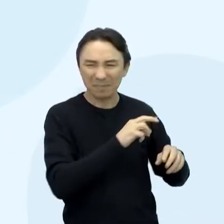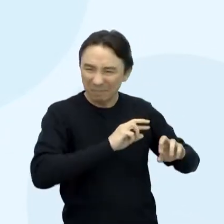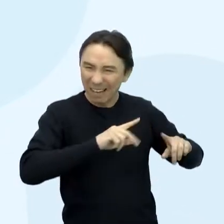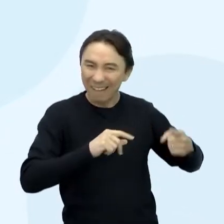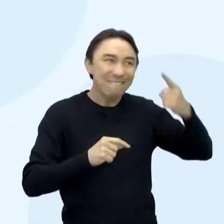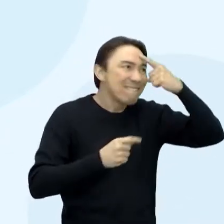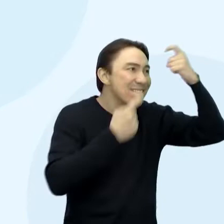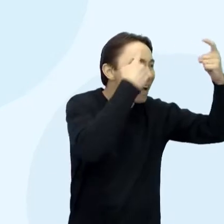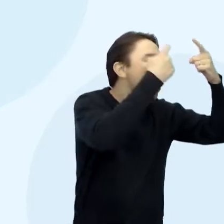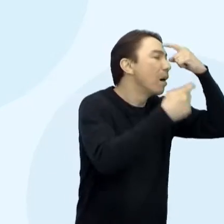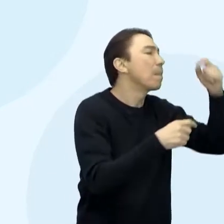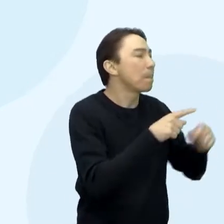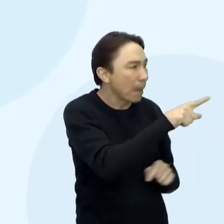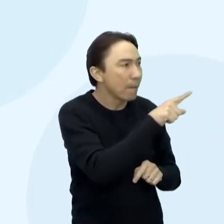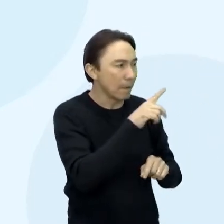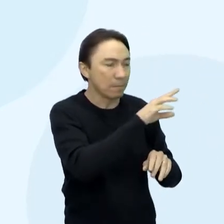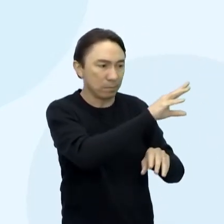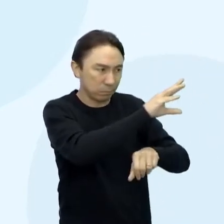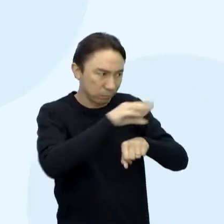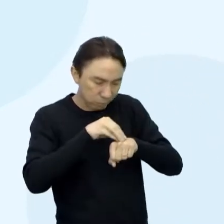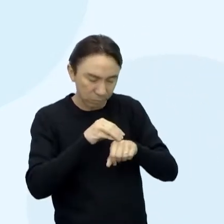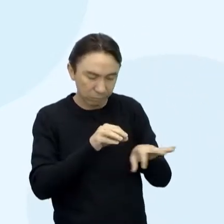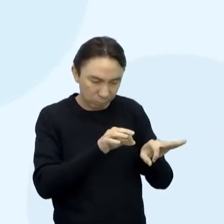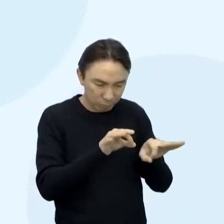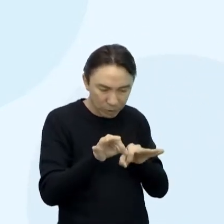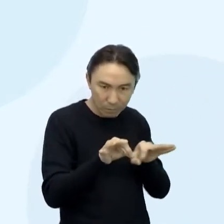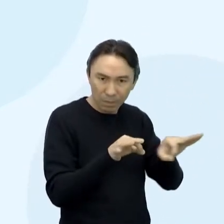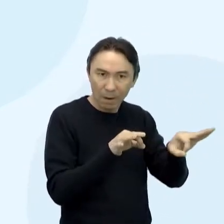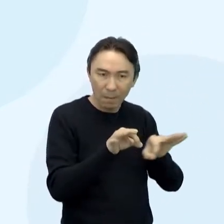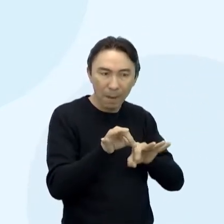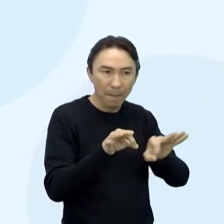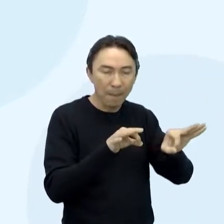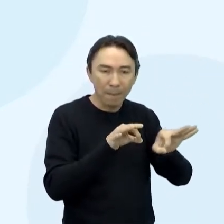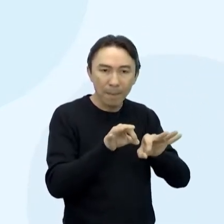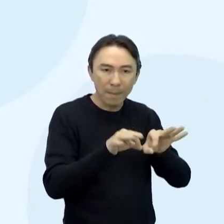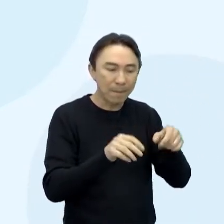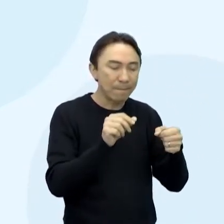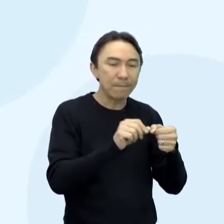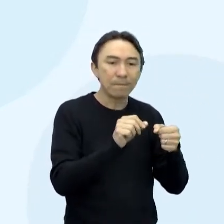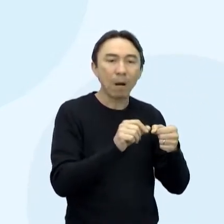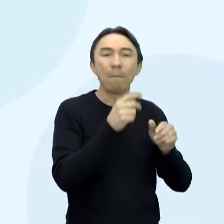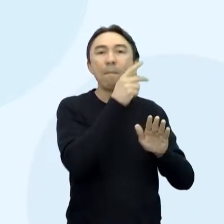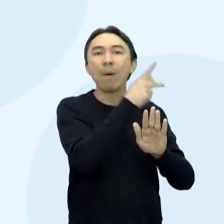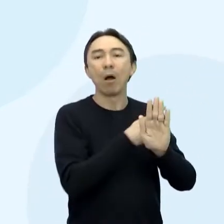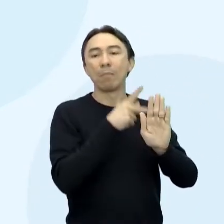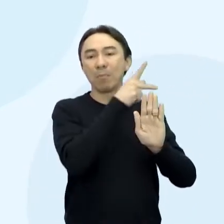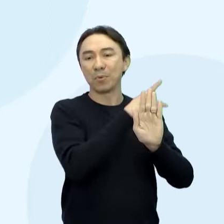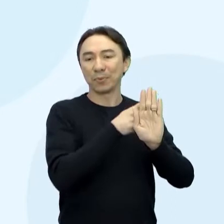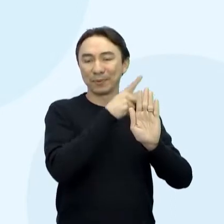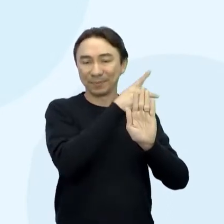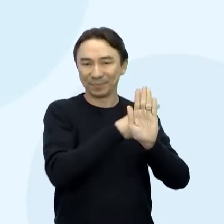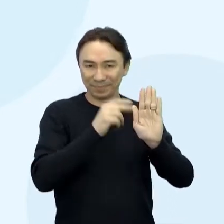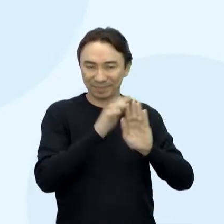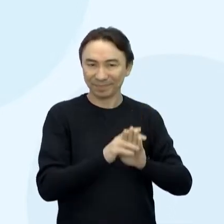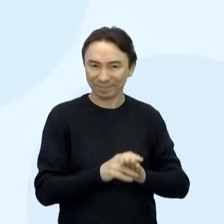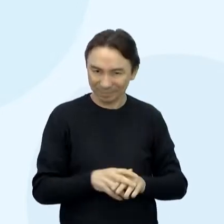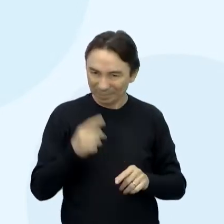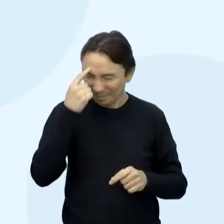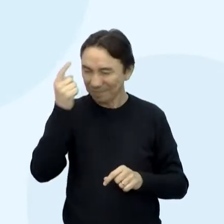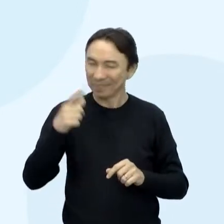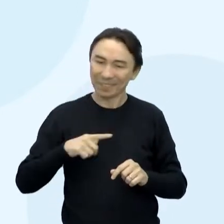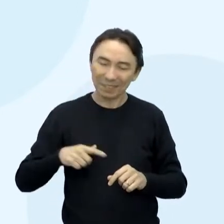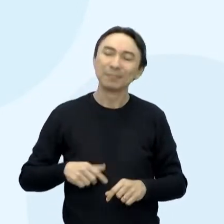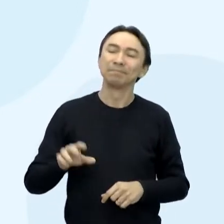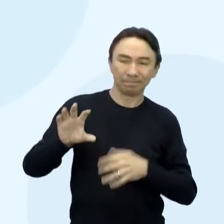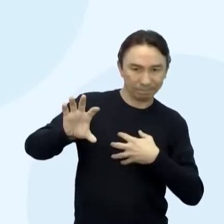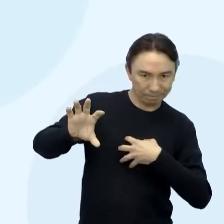gente, pensa comigo. Eu vou lá, me coloco no lugar da pessoa, eu crio essa empatia.